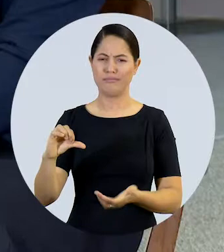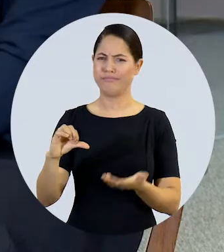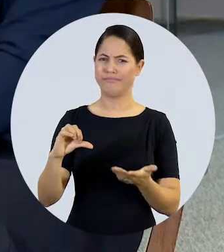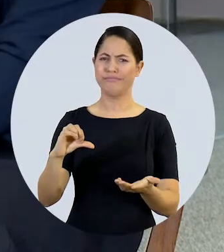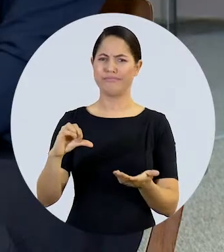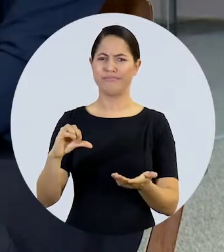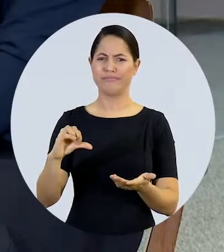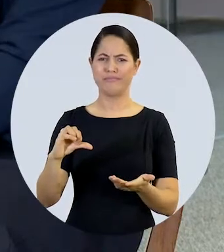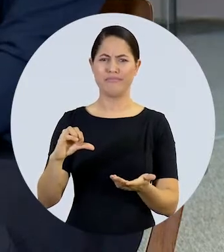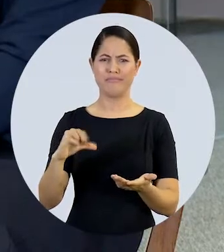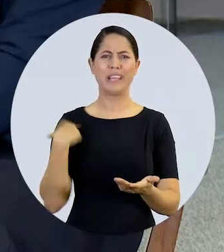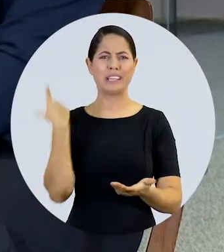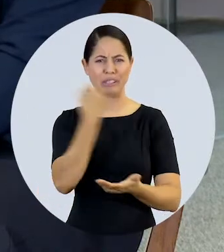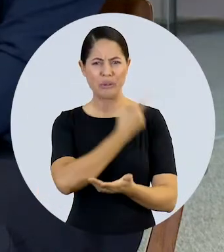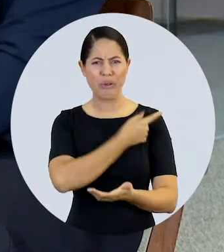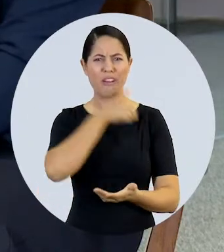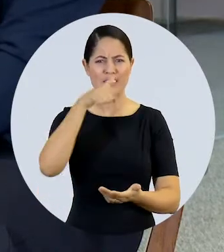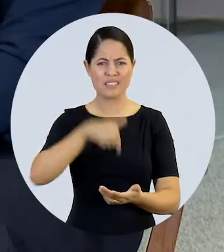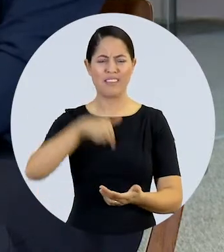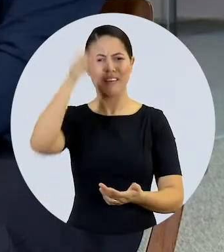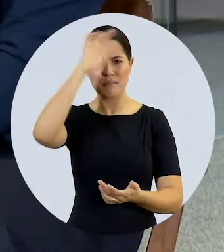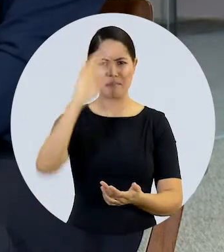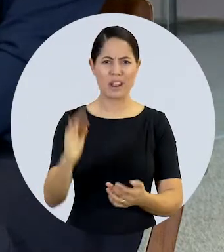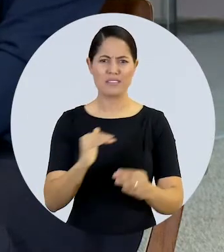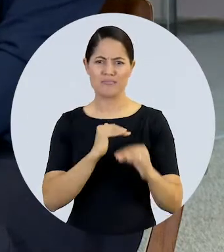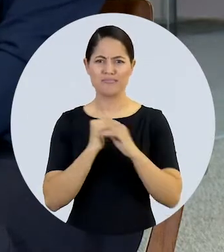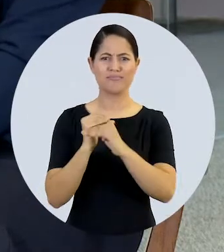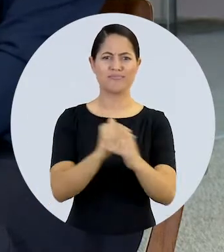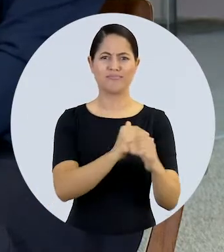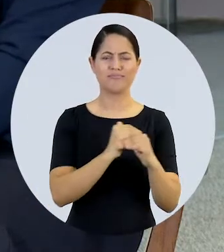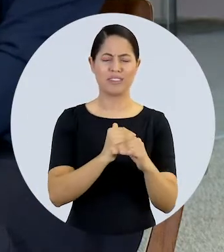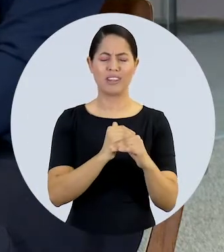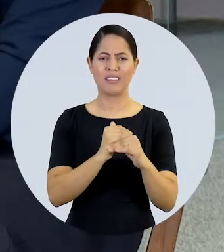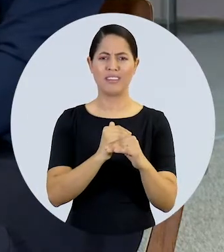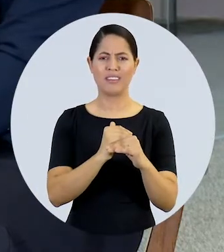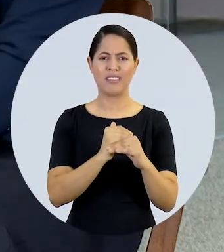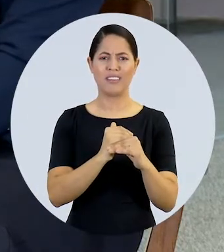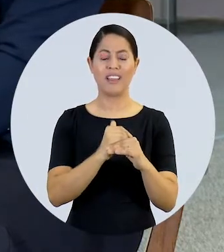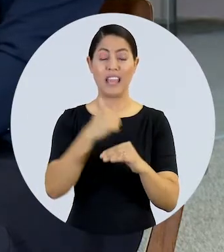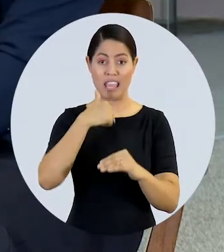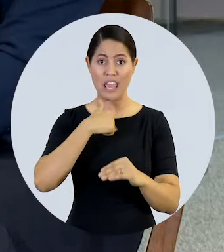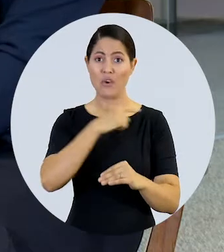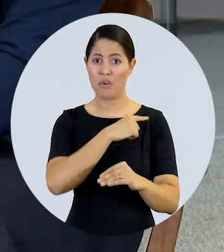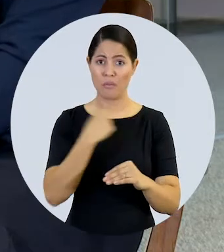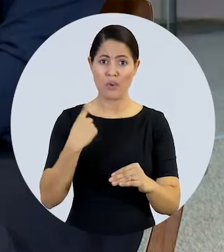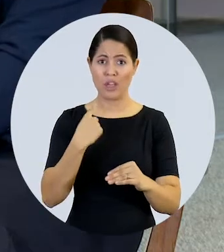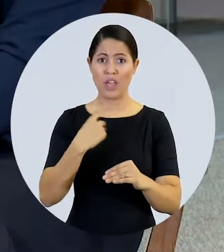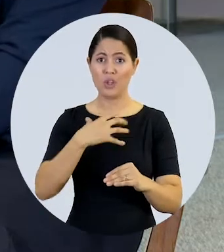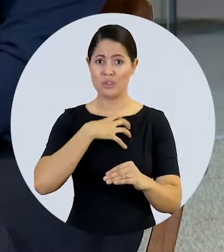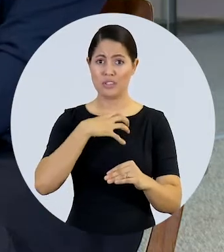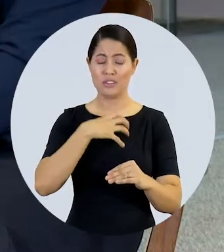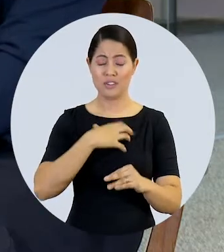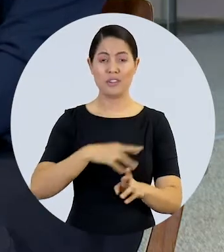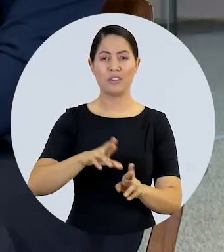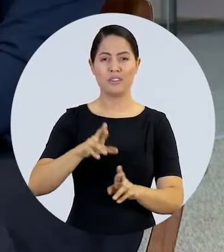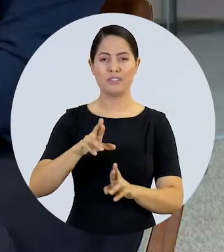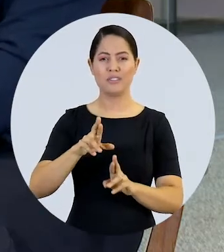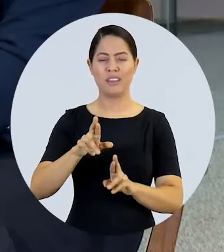a gente estabeleça essa igualdade. Eu digo sucumbirei nas